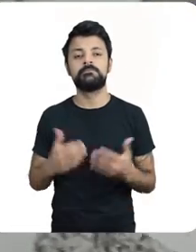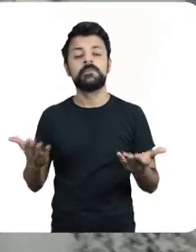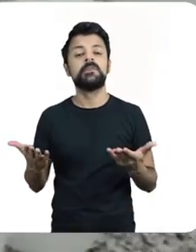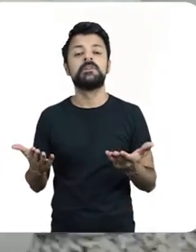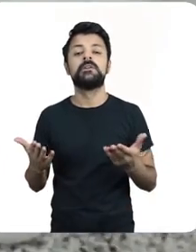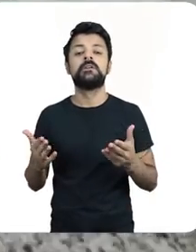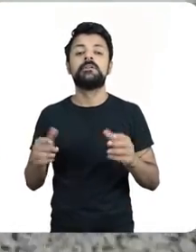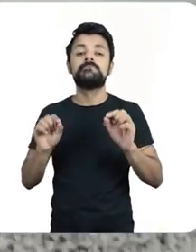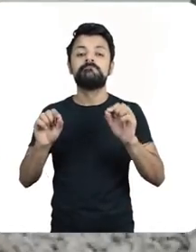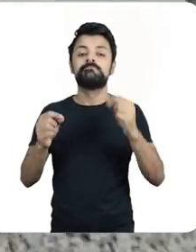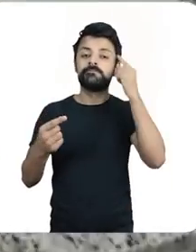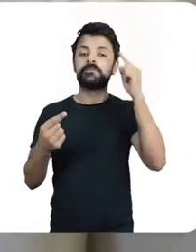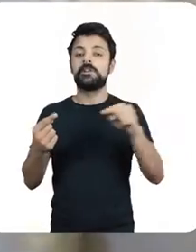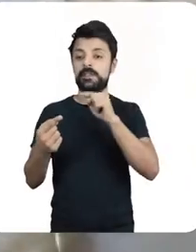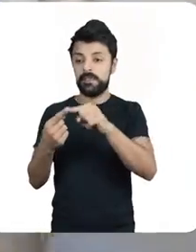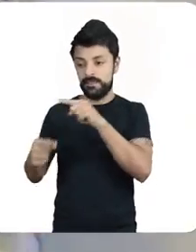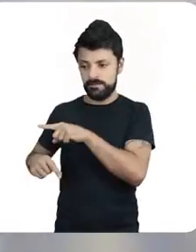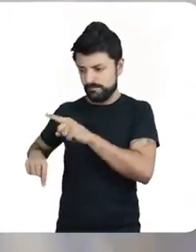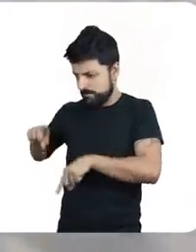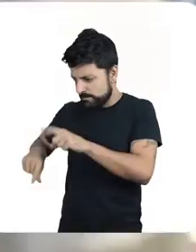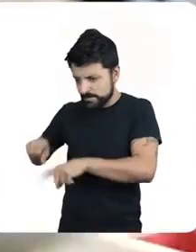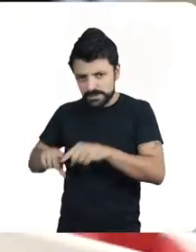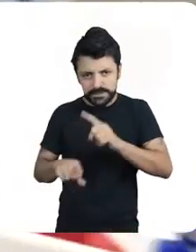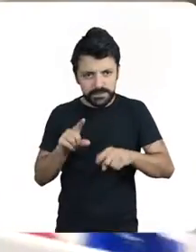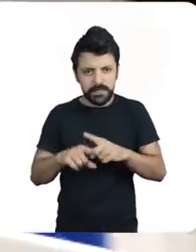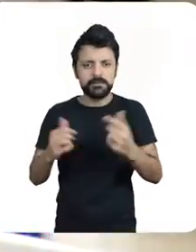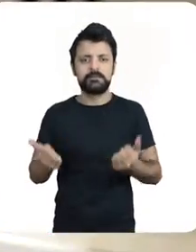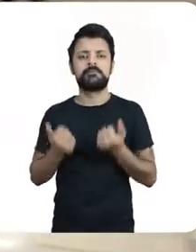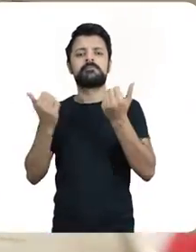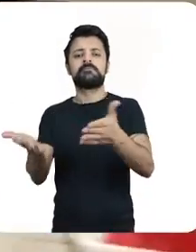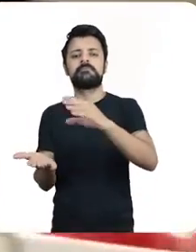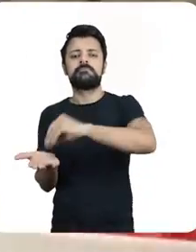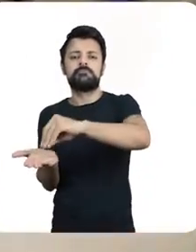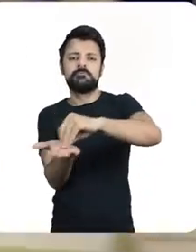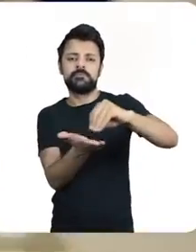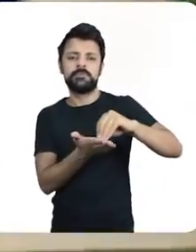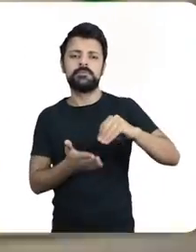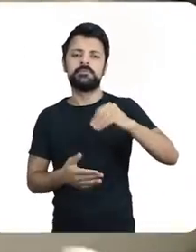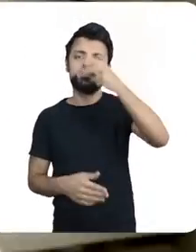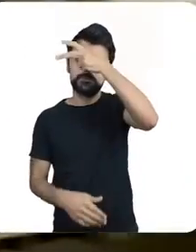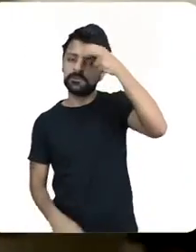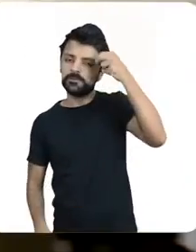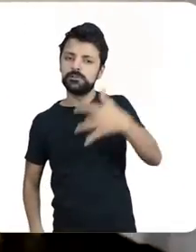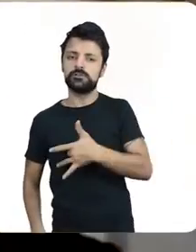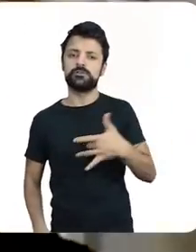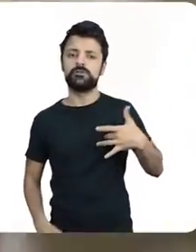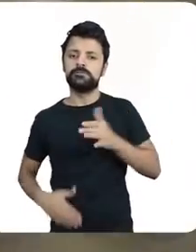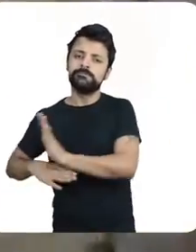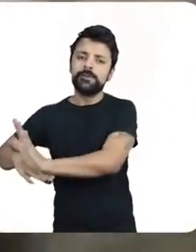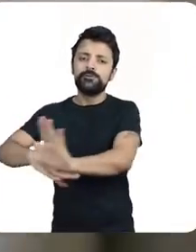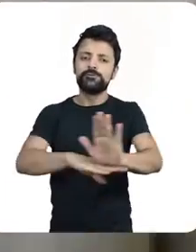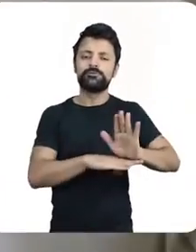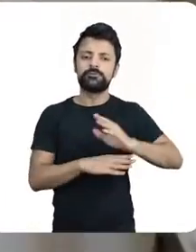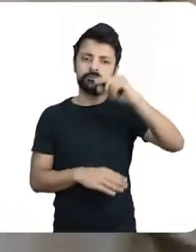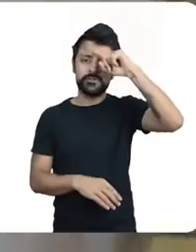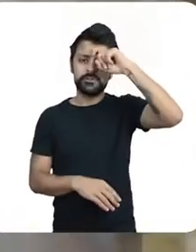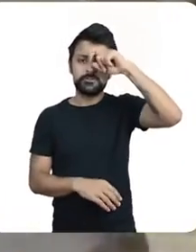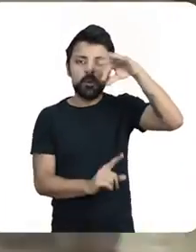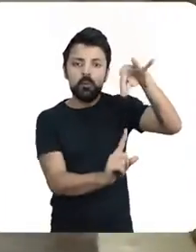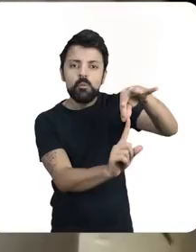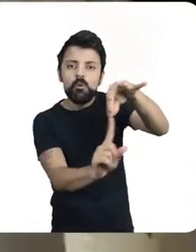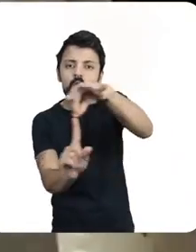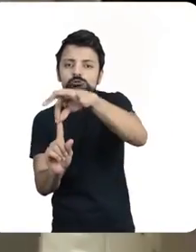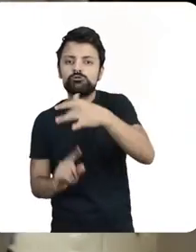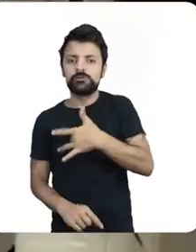E aí a ideia é doar todo esse material para as secretarias municipais de saúde, para ajudar então nos hospitais, nos postos de